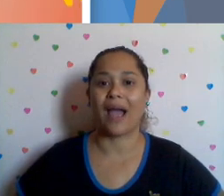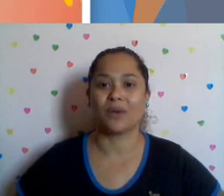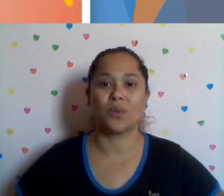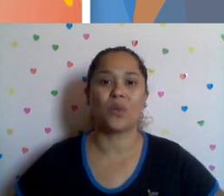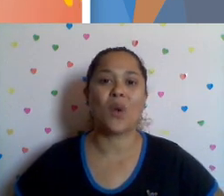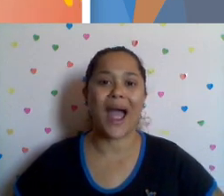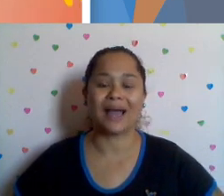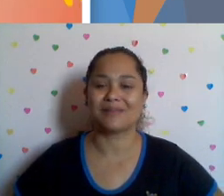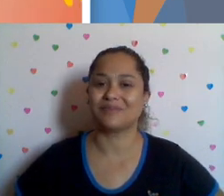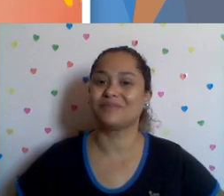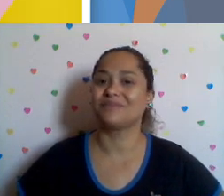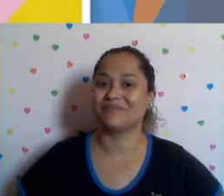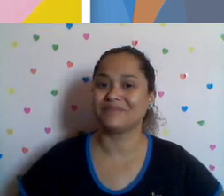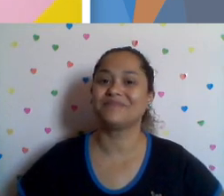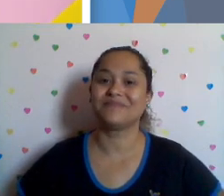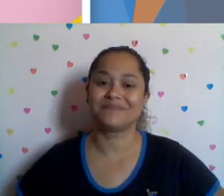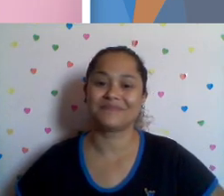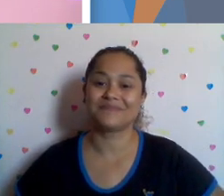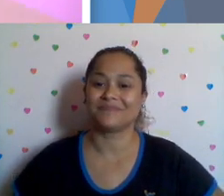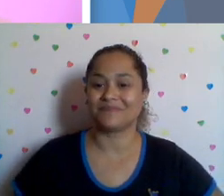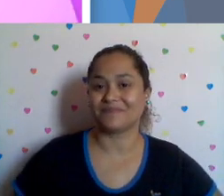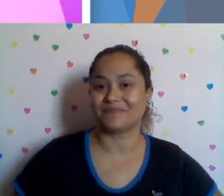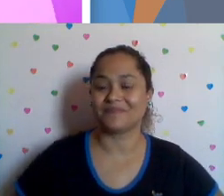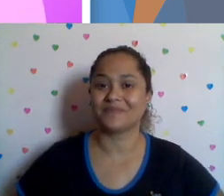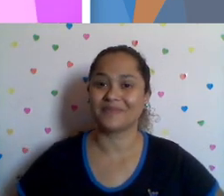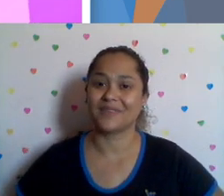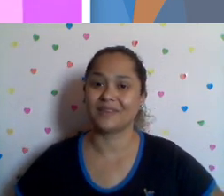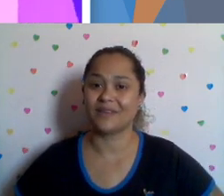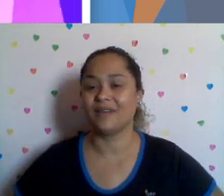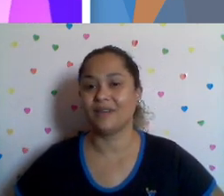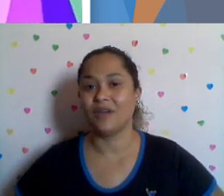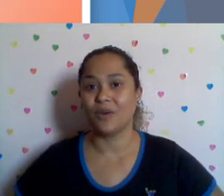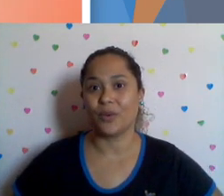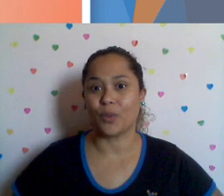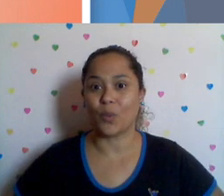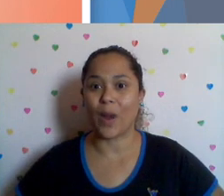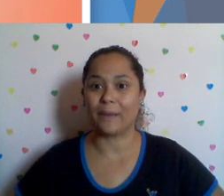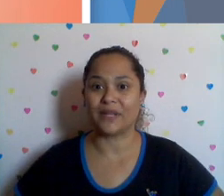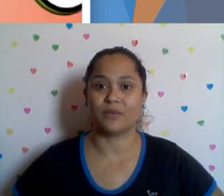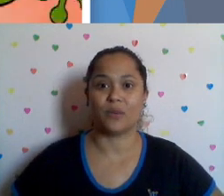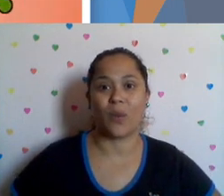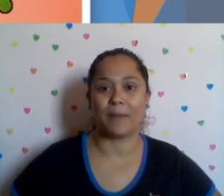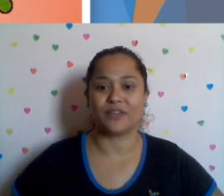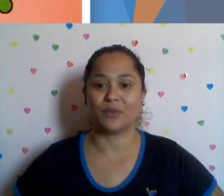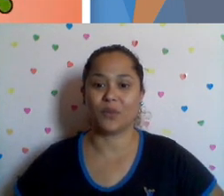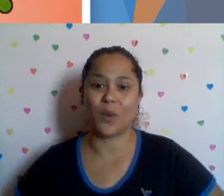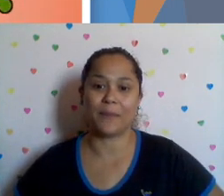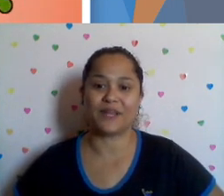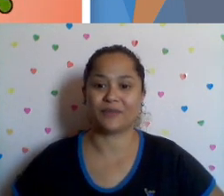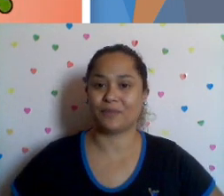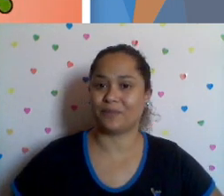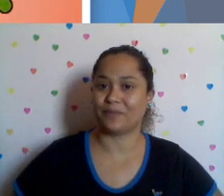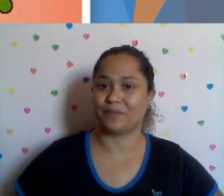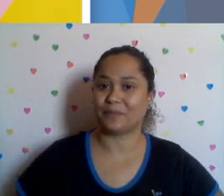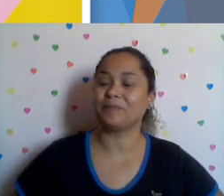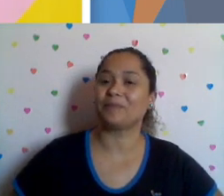quá, quá. Como faz o sapo? Rabbit, rabbit,